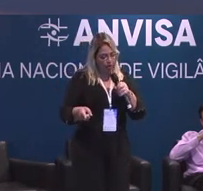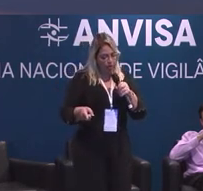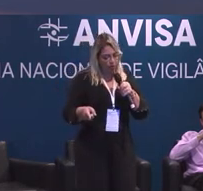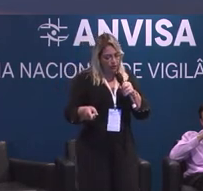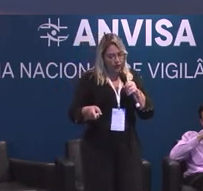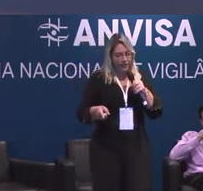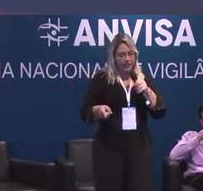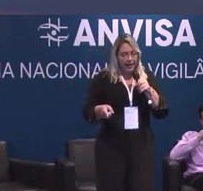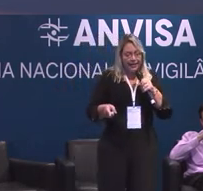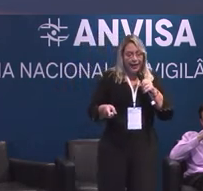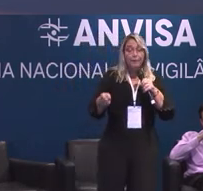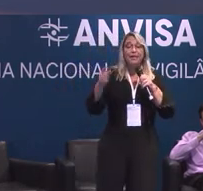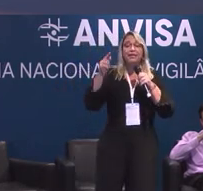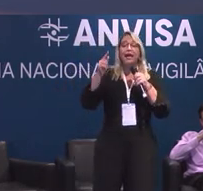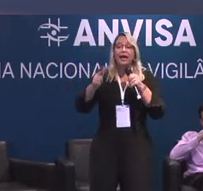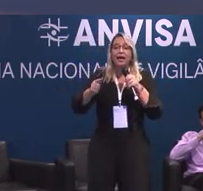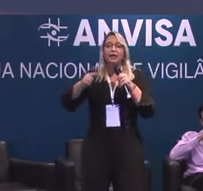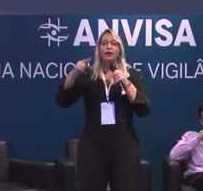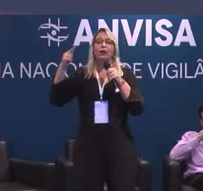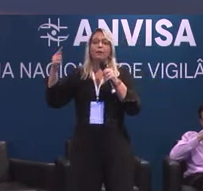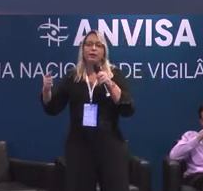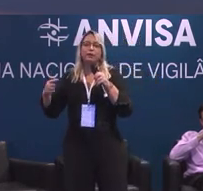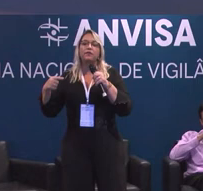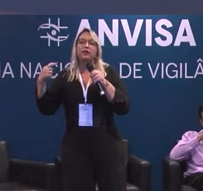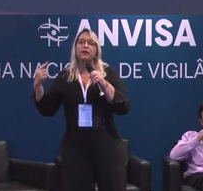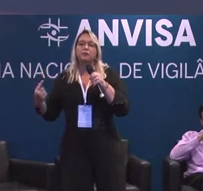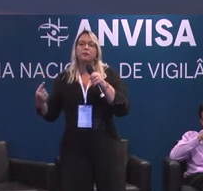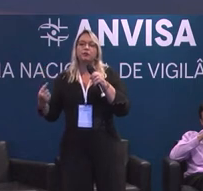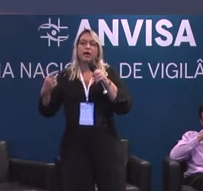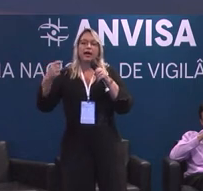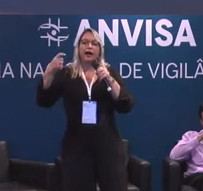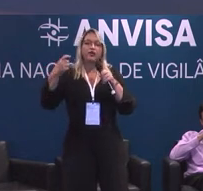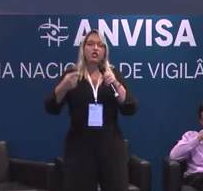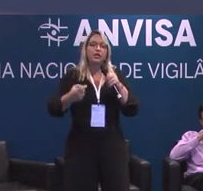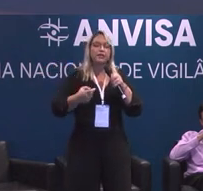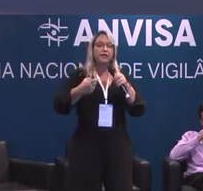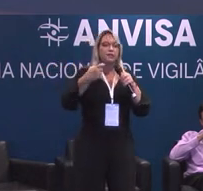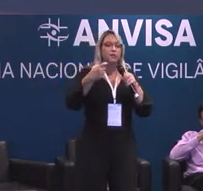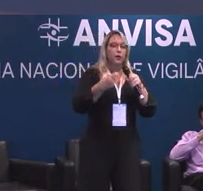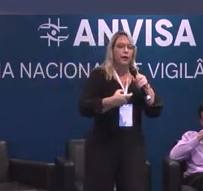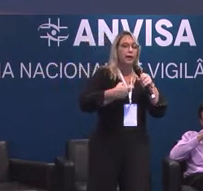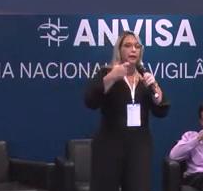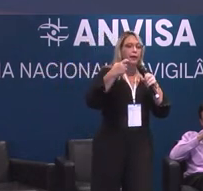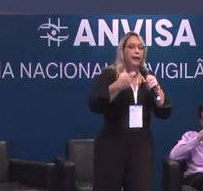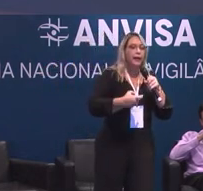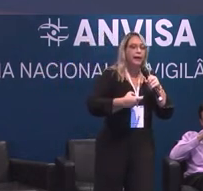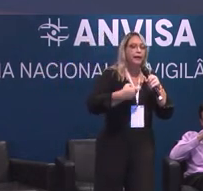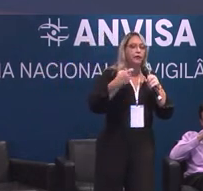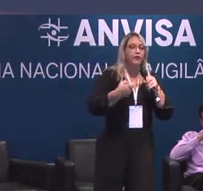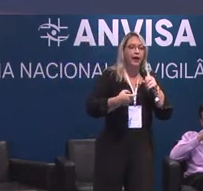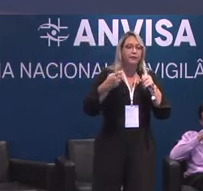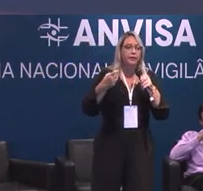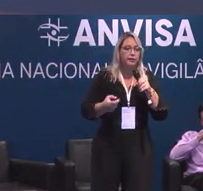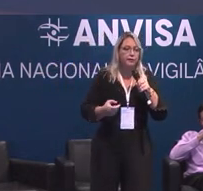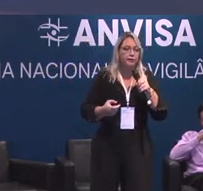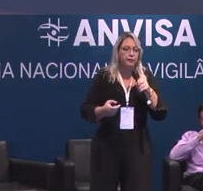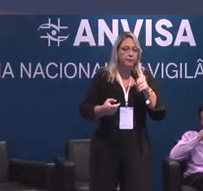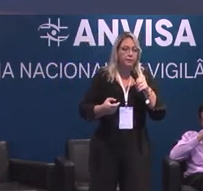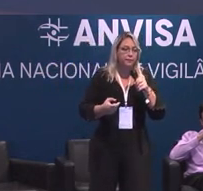gente faz, depende da rede colaborativa que criamos. A vigilância na sua ilha, ela não vai